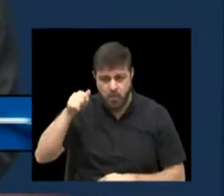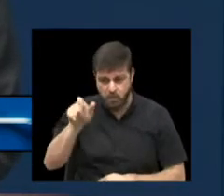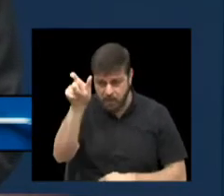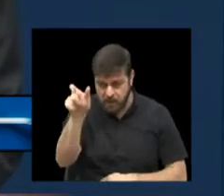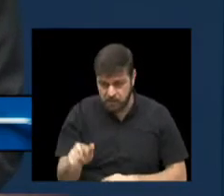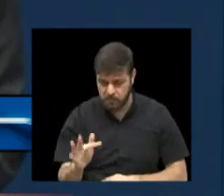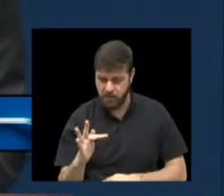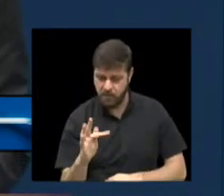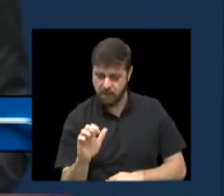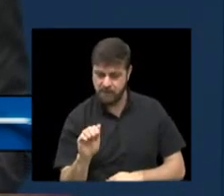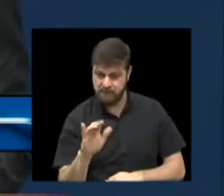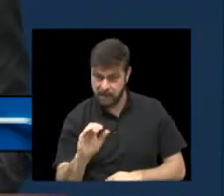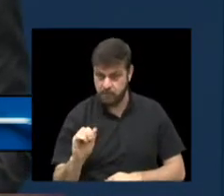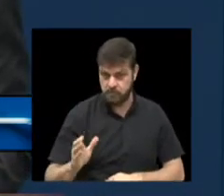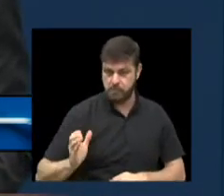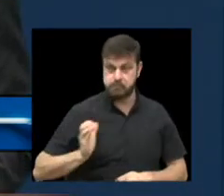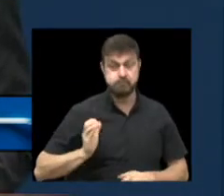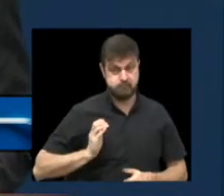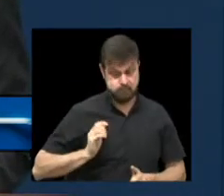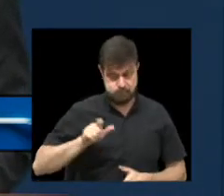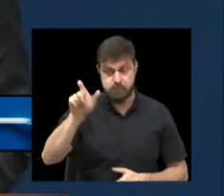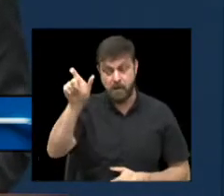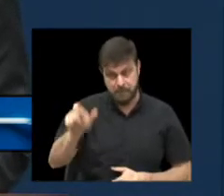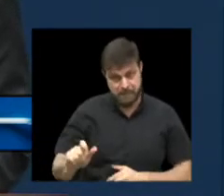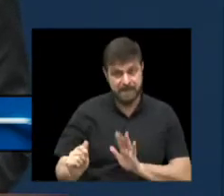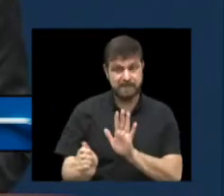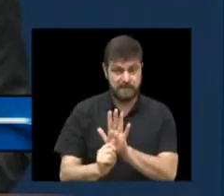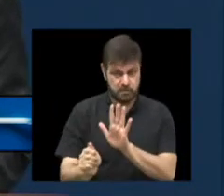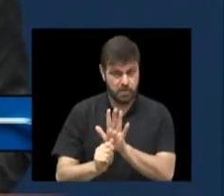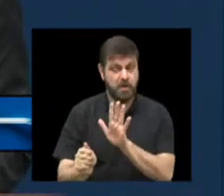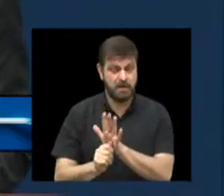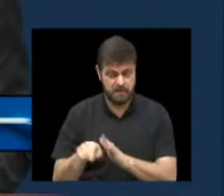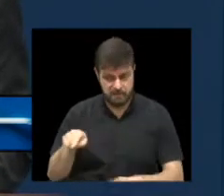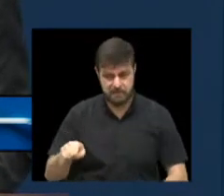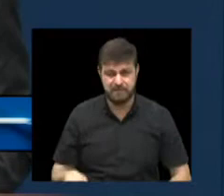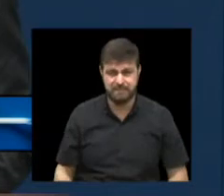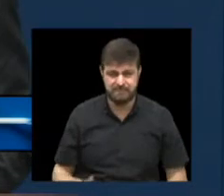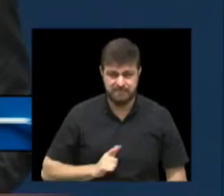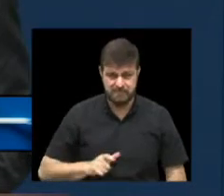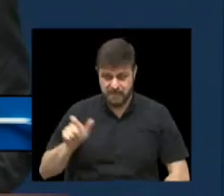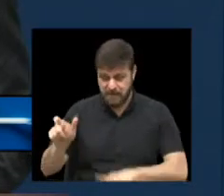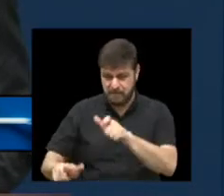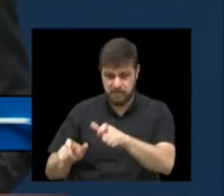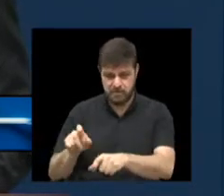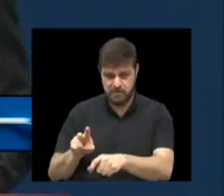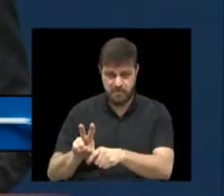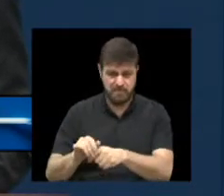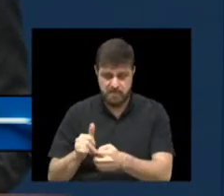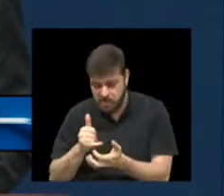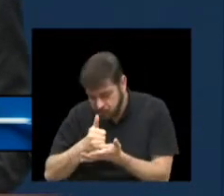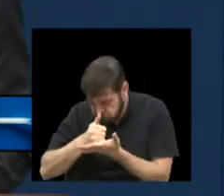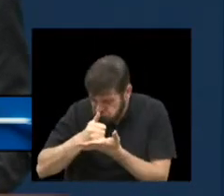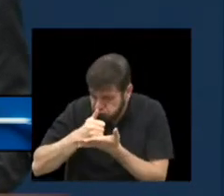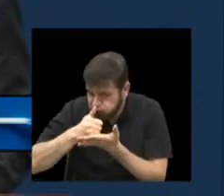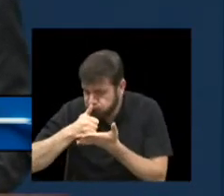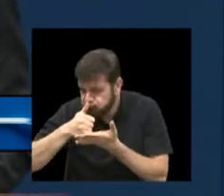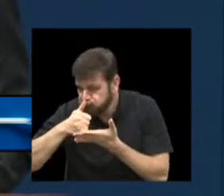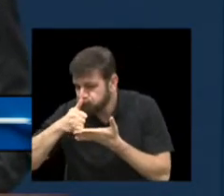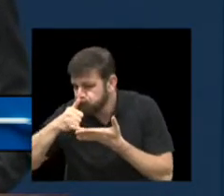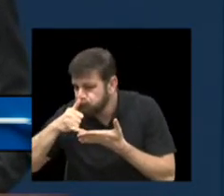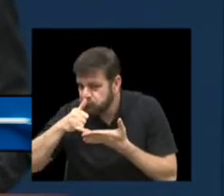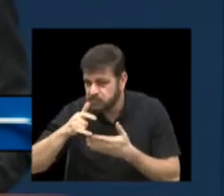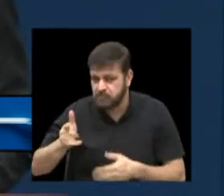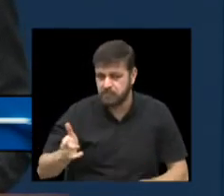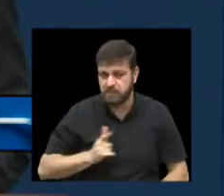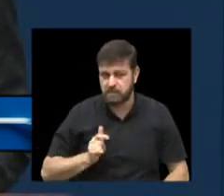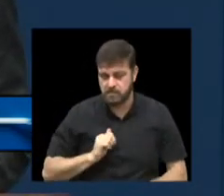VIP. O que difere dos demais é a droga utilizada. O dependente VIP, ele usa cocaína, ele toma